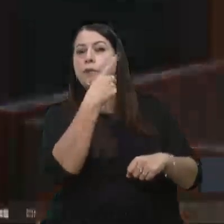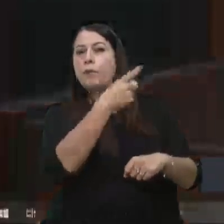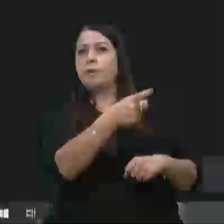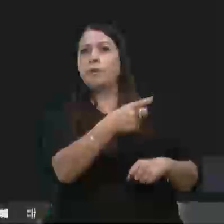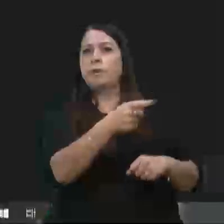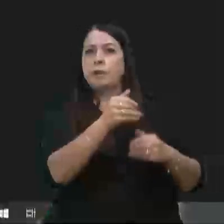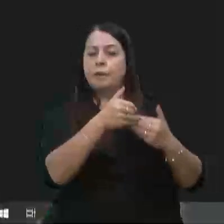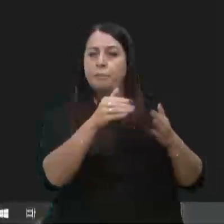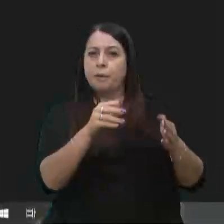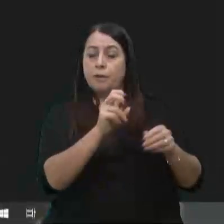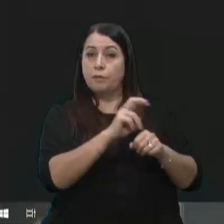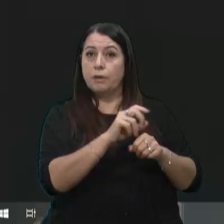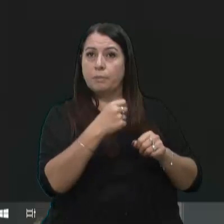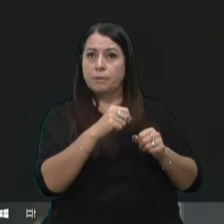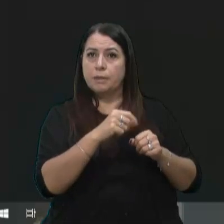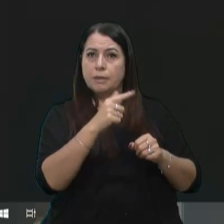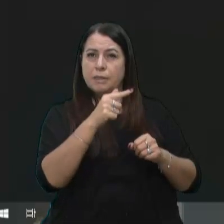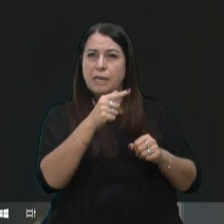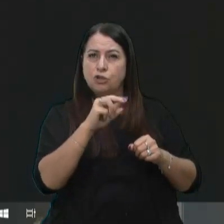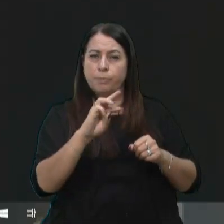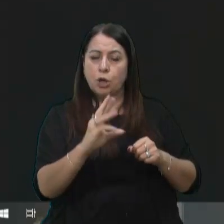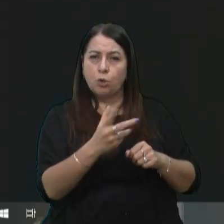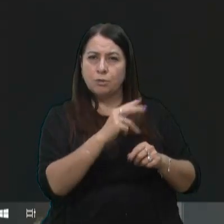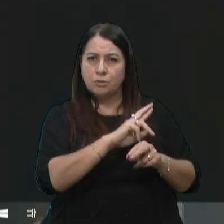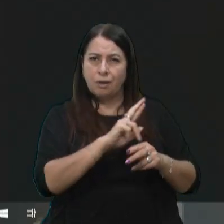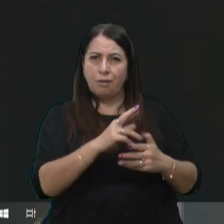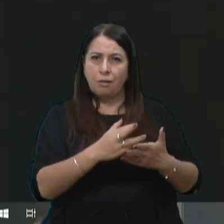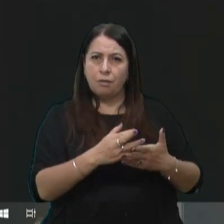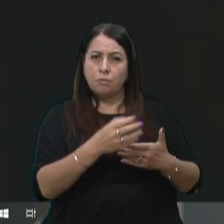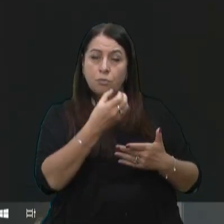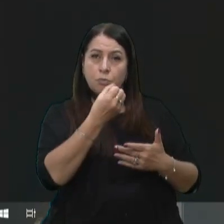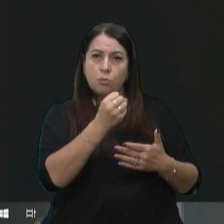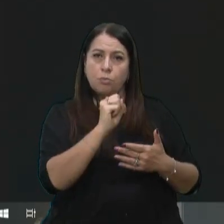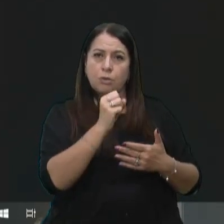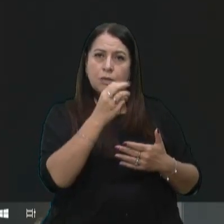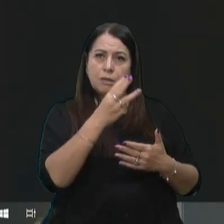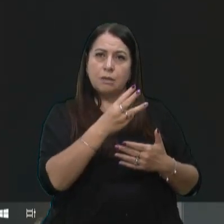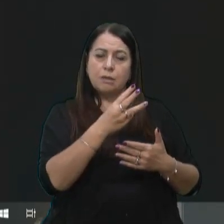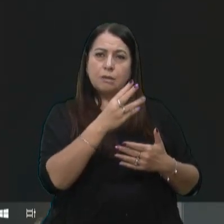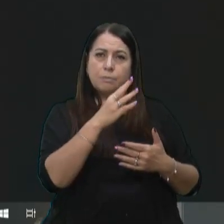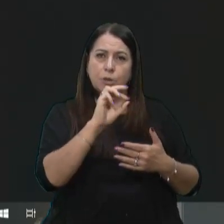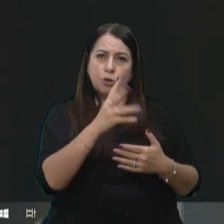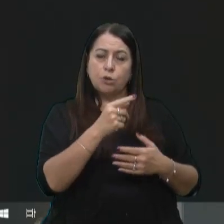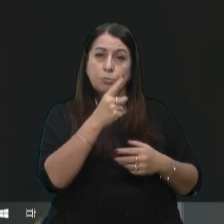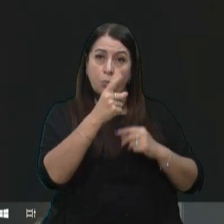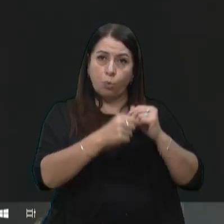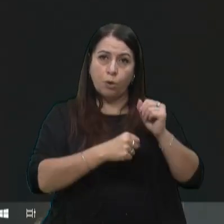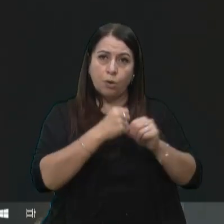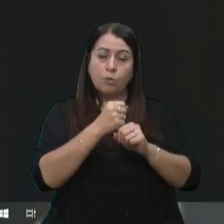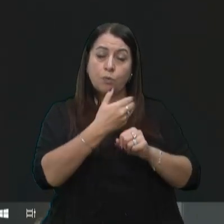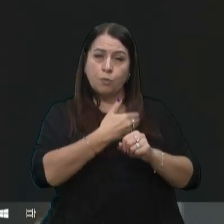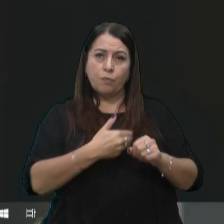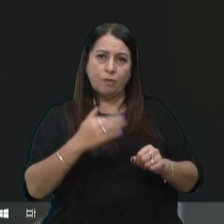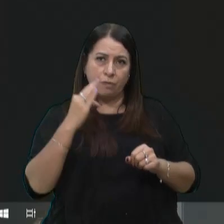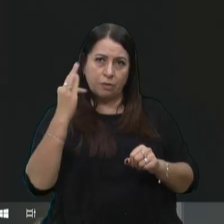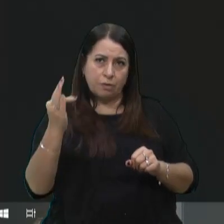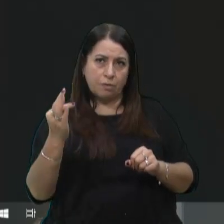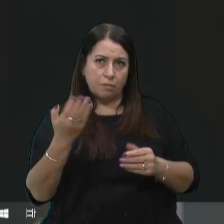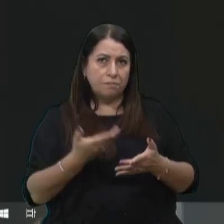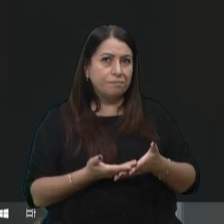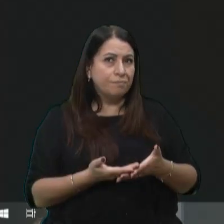para abrir os leitos serão necessários 7 milhões de reais 84 milhões por ano que o governo federal